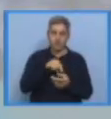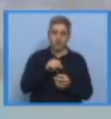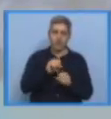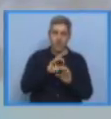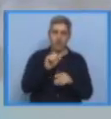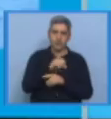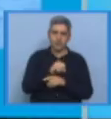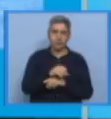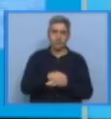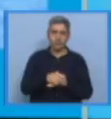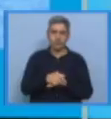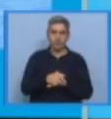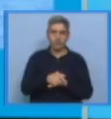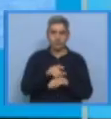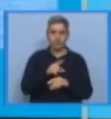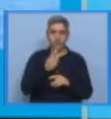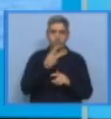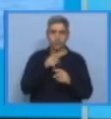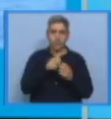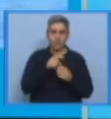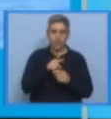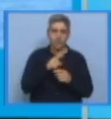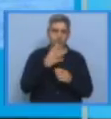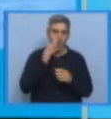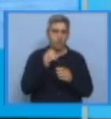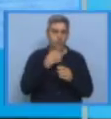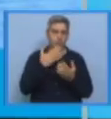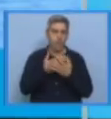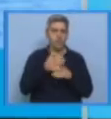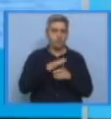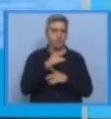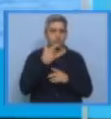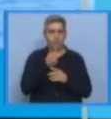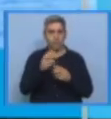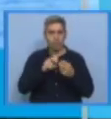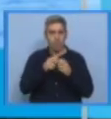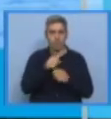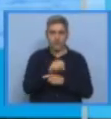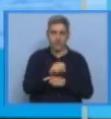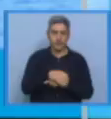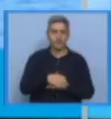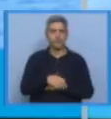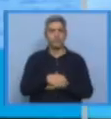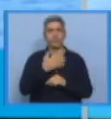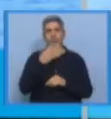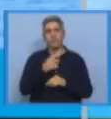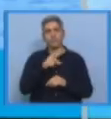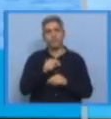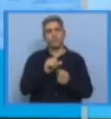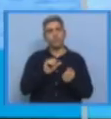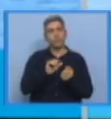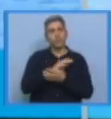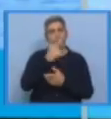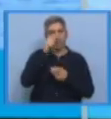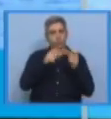informação, não é? Claro que sim, que esse é um fator que pode estar na origem de muitos destes problemas. Acredito que os